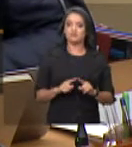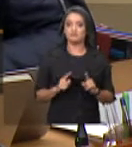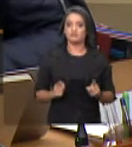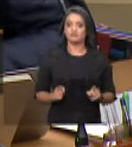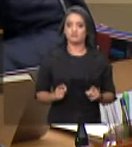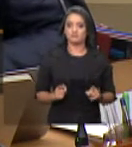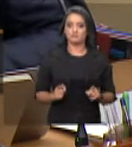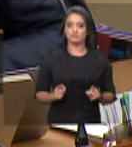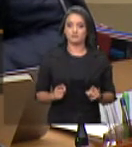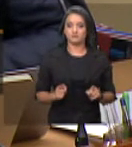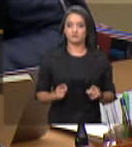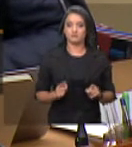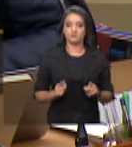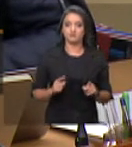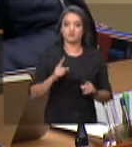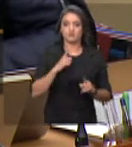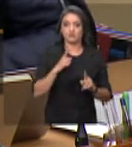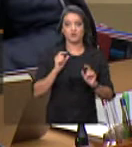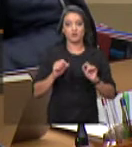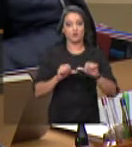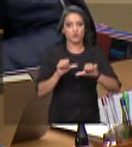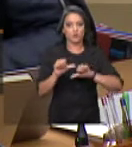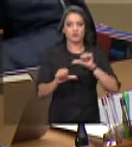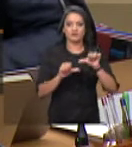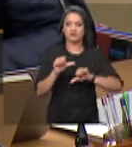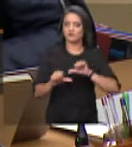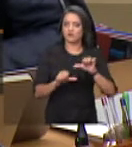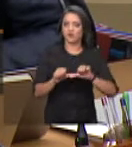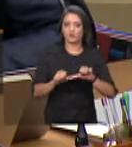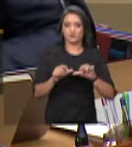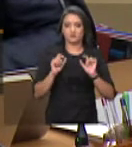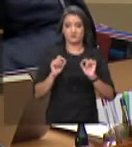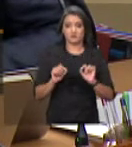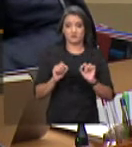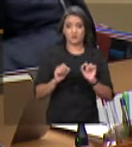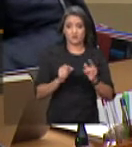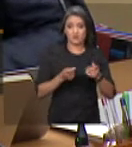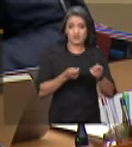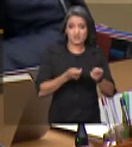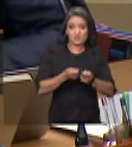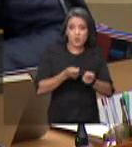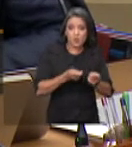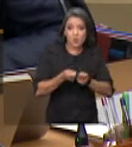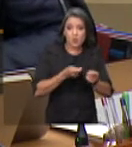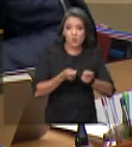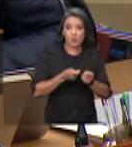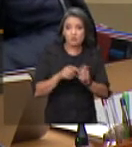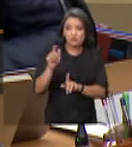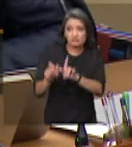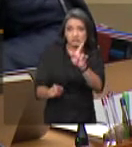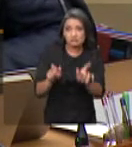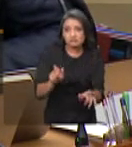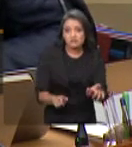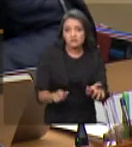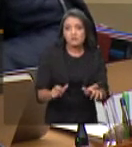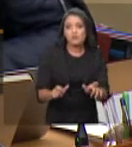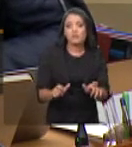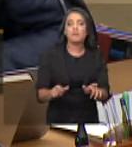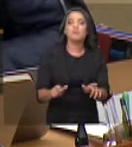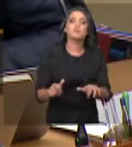foi de quase uma transformação do controle abstrato numa espécie de ação civil pública